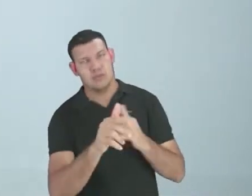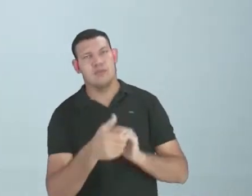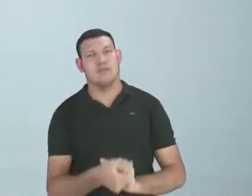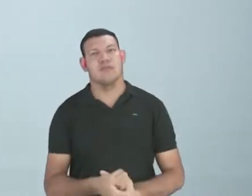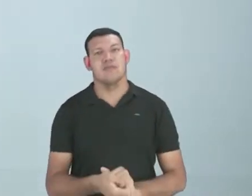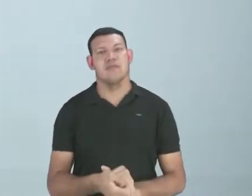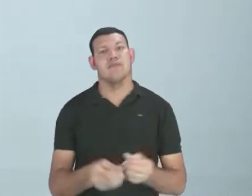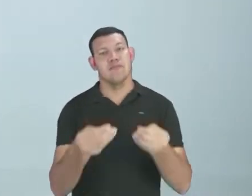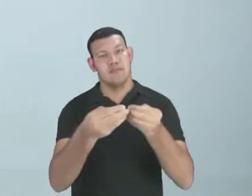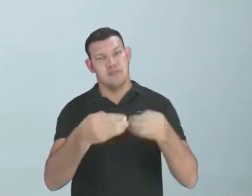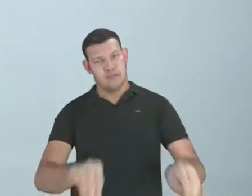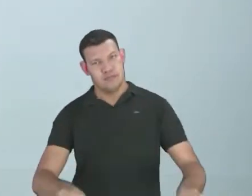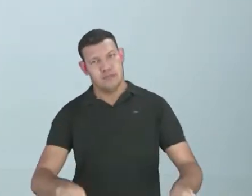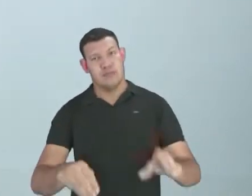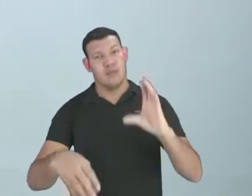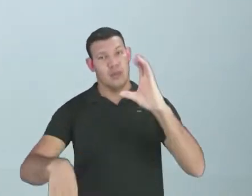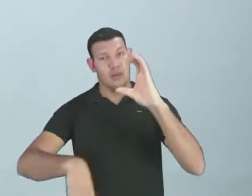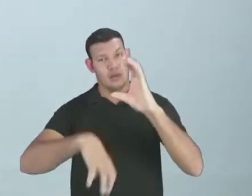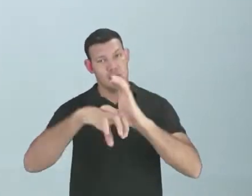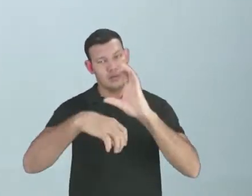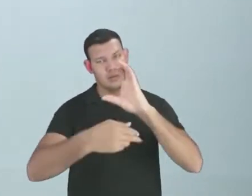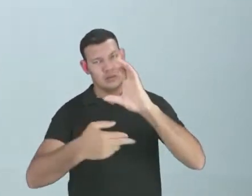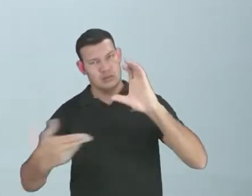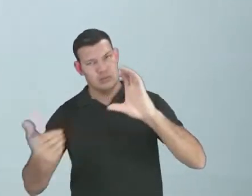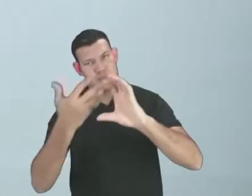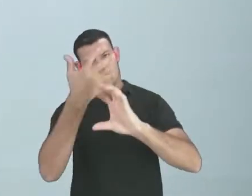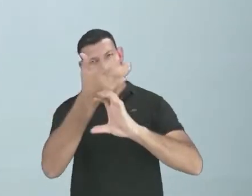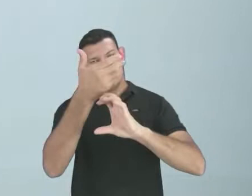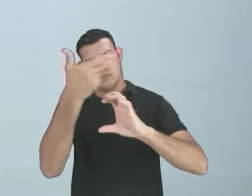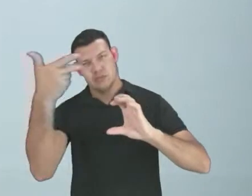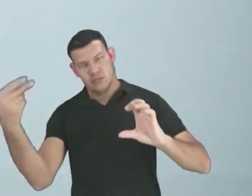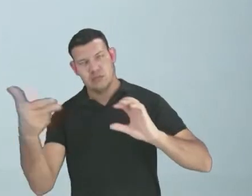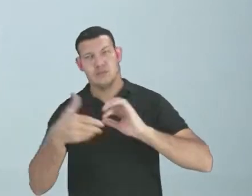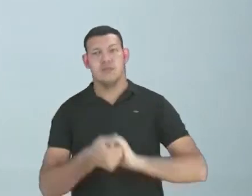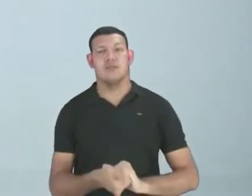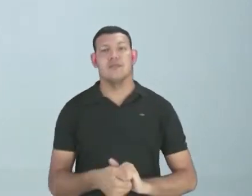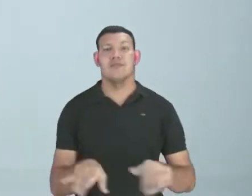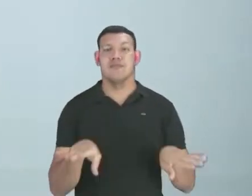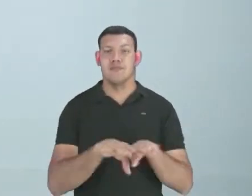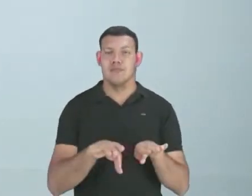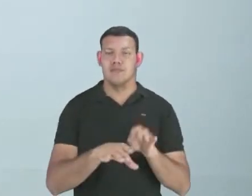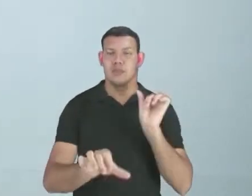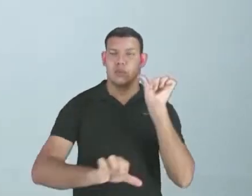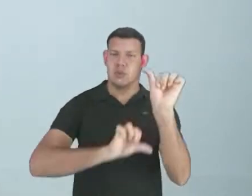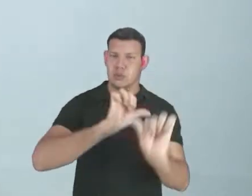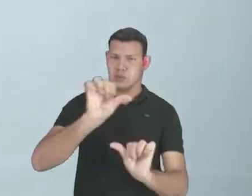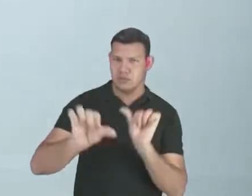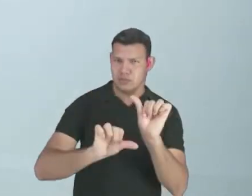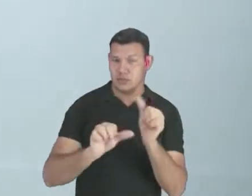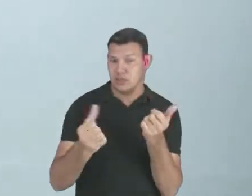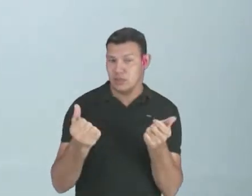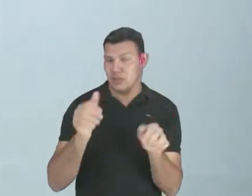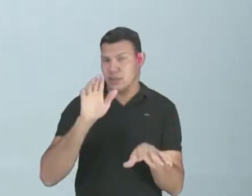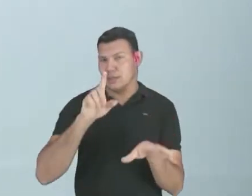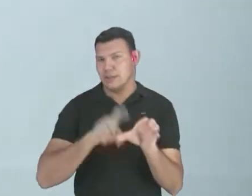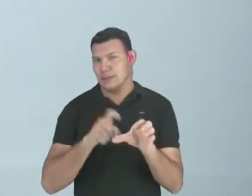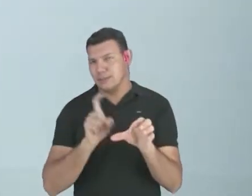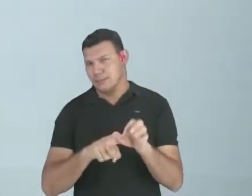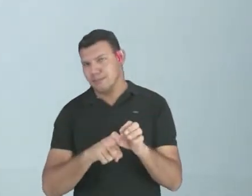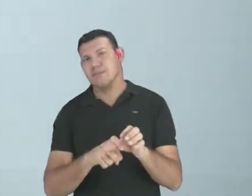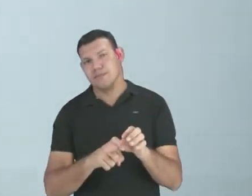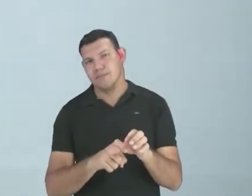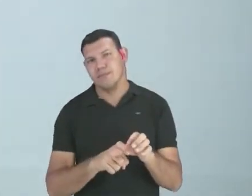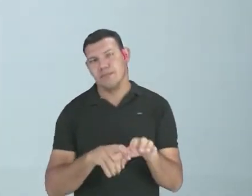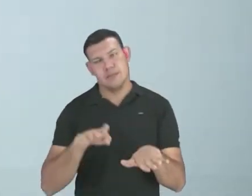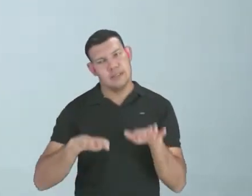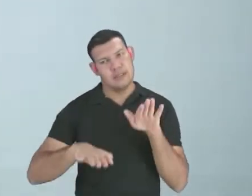está ali prejudicando fauna e flora, tá? Os dois ao mesmo tempo. E você tem alteração, né? Dependendo ali do tamanho do que você